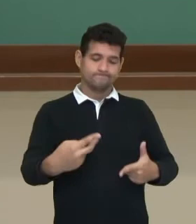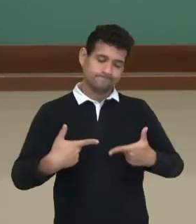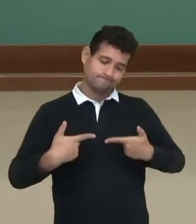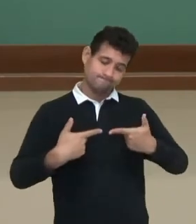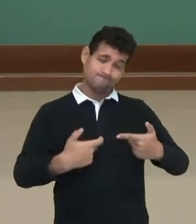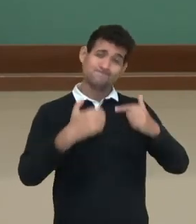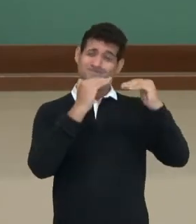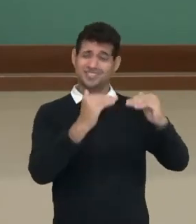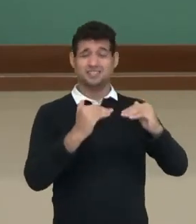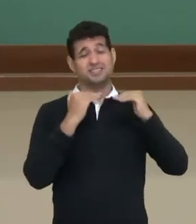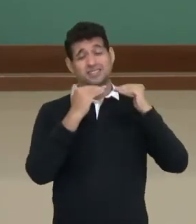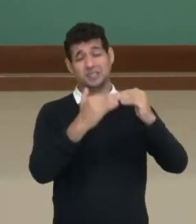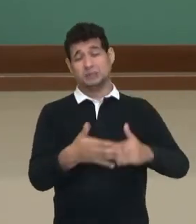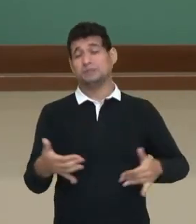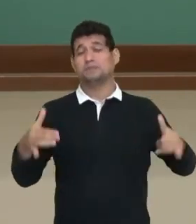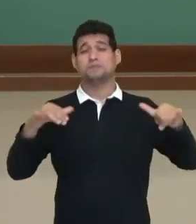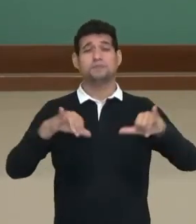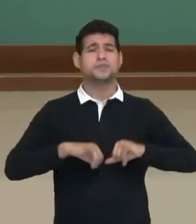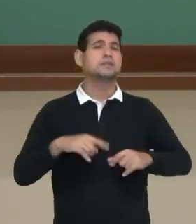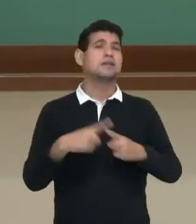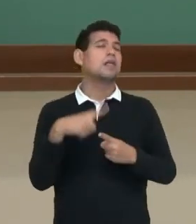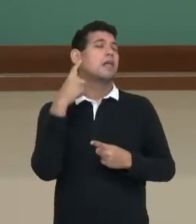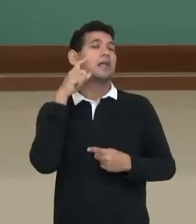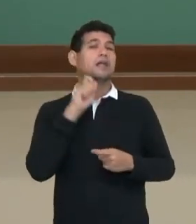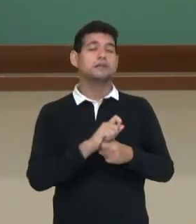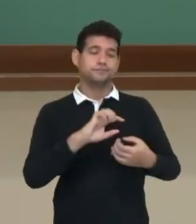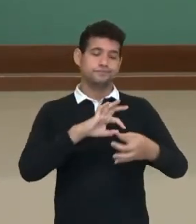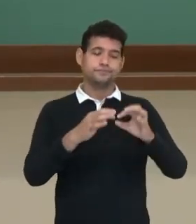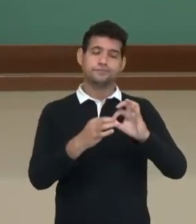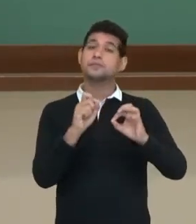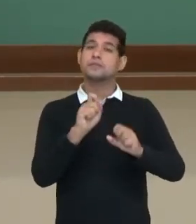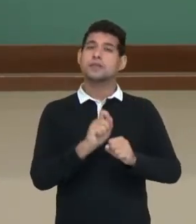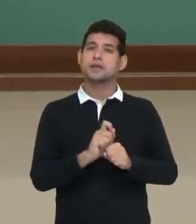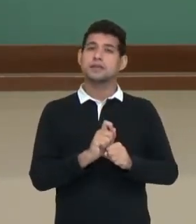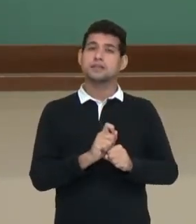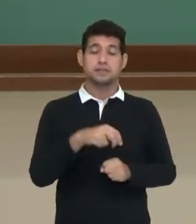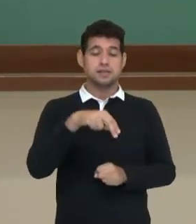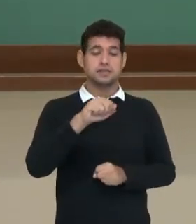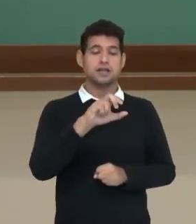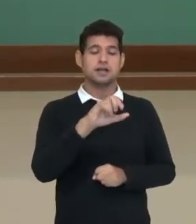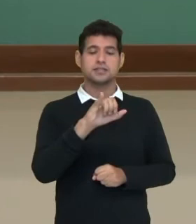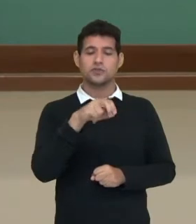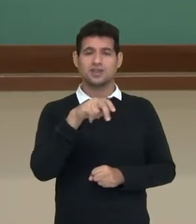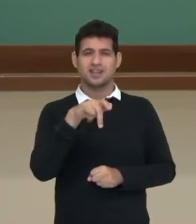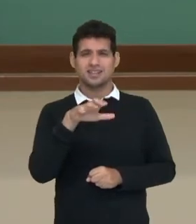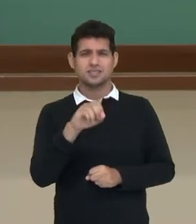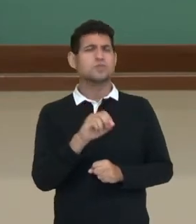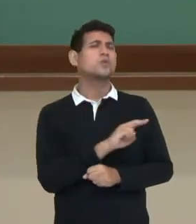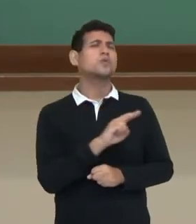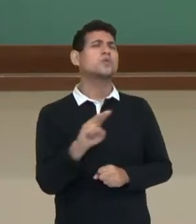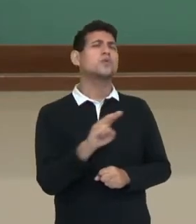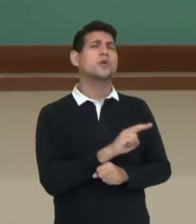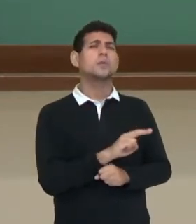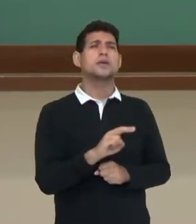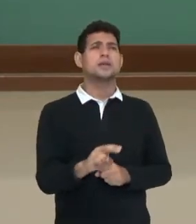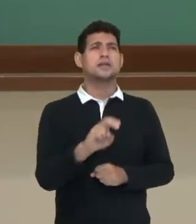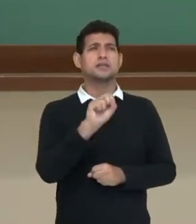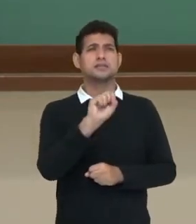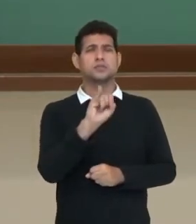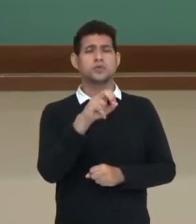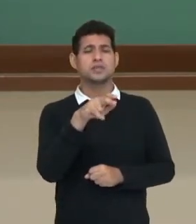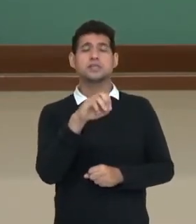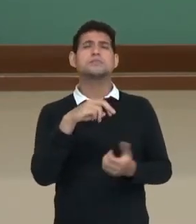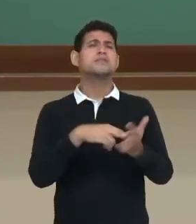Mundial. Havia então esse pensamento, dentro do contexto do nacionalismo, do sionismo, que era a ideia do que? Unir